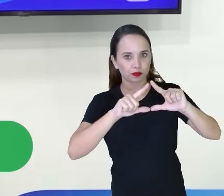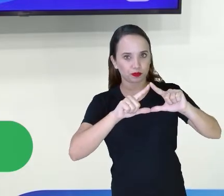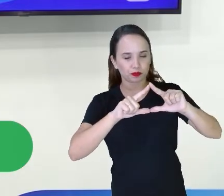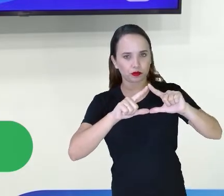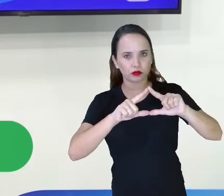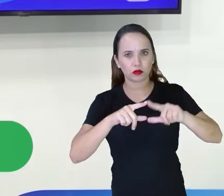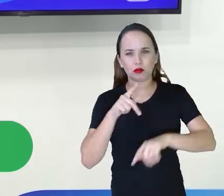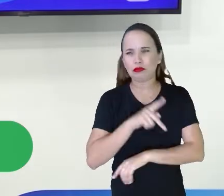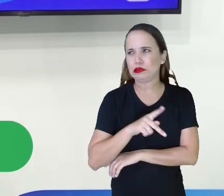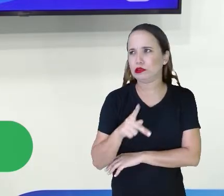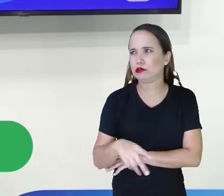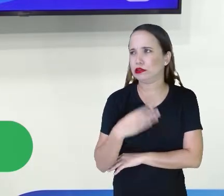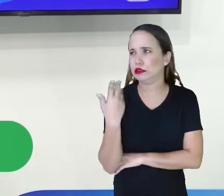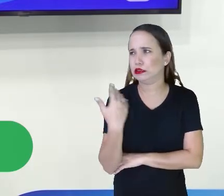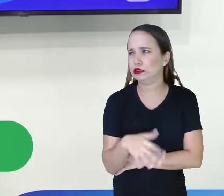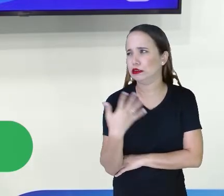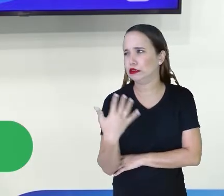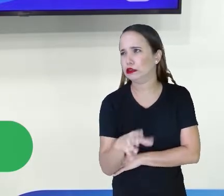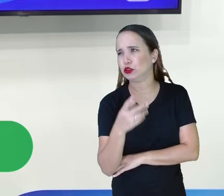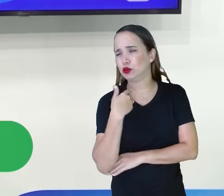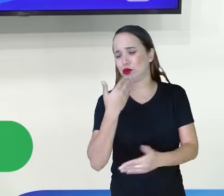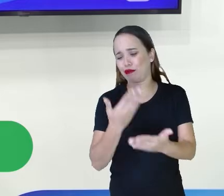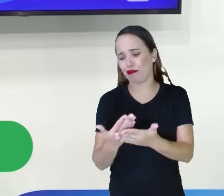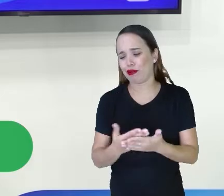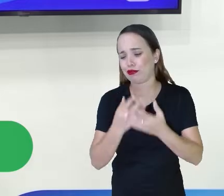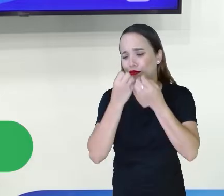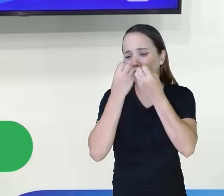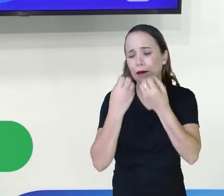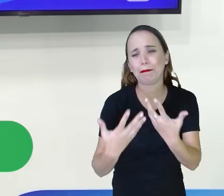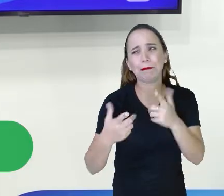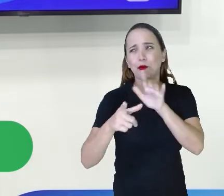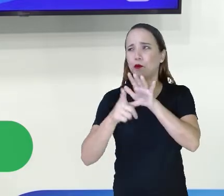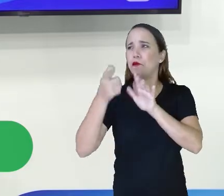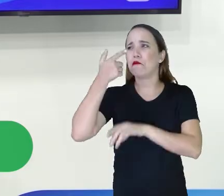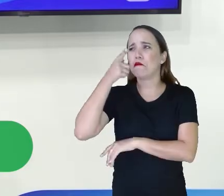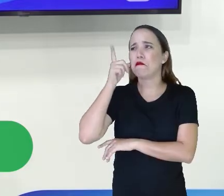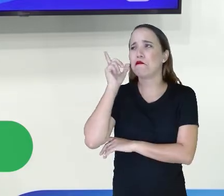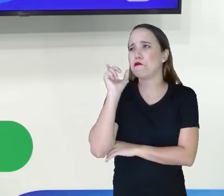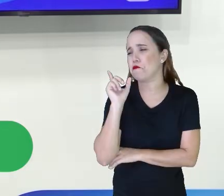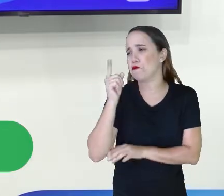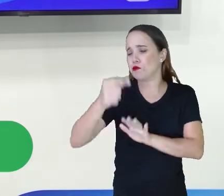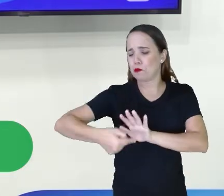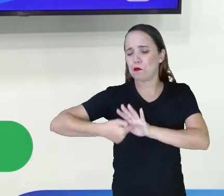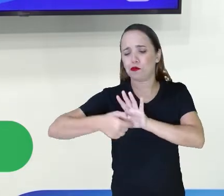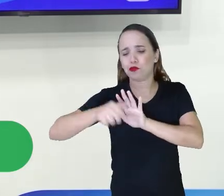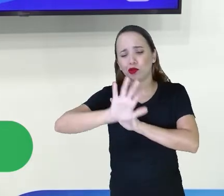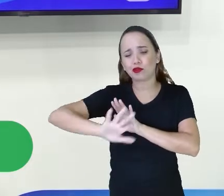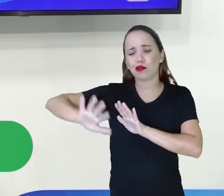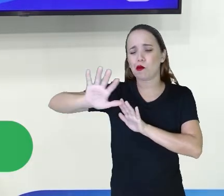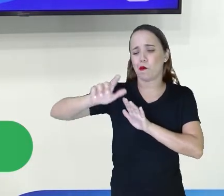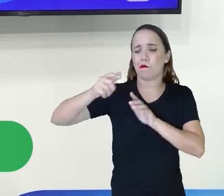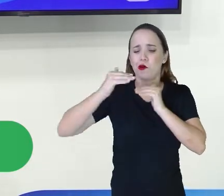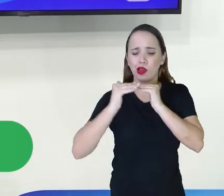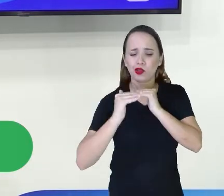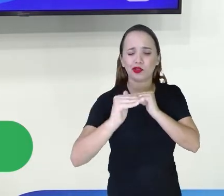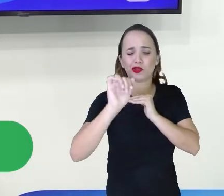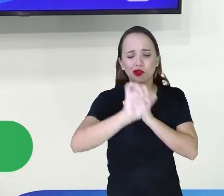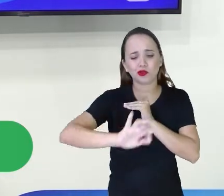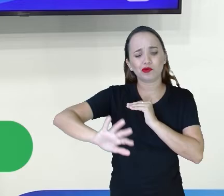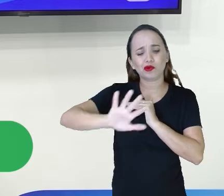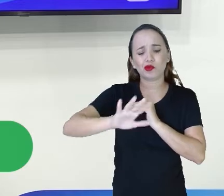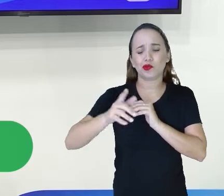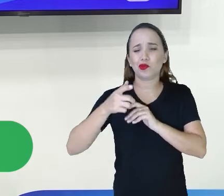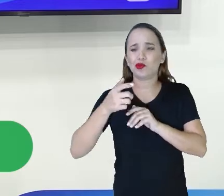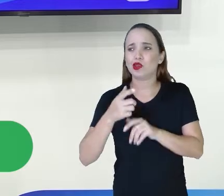pelo amor de Deus, estava tão boazinha a sua aula ontem, a senhora mostrando as figurinhas planas, as bolachas, os